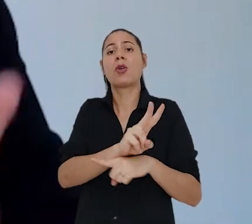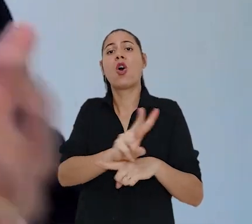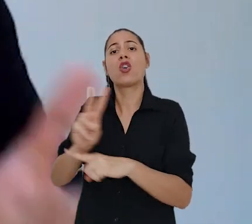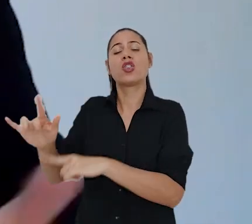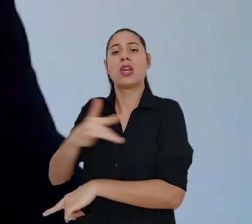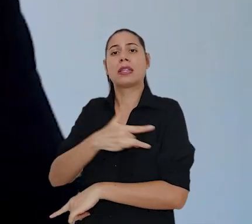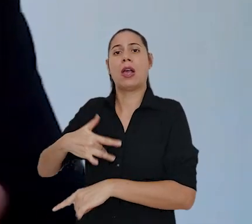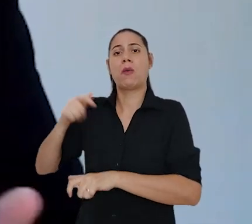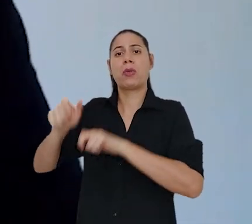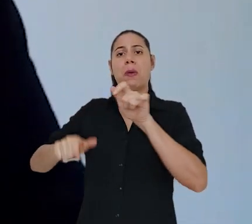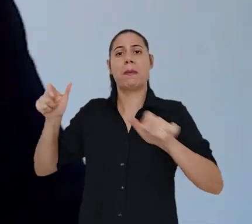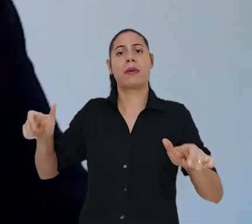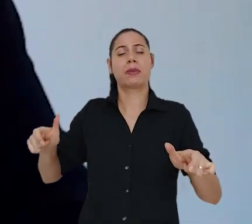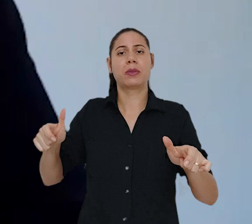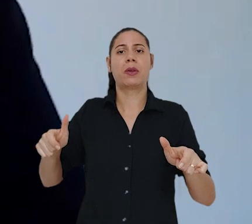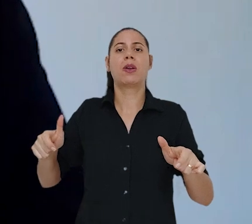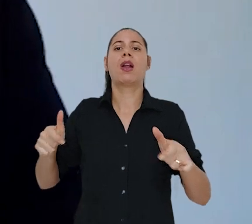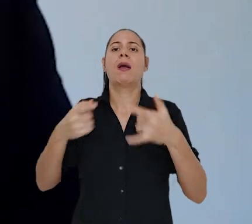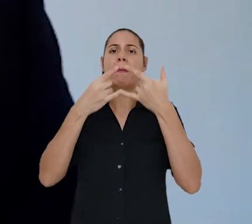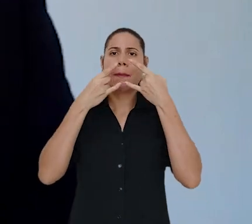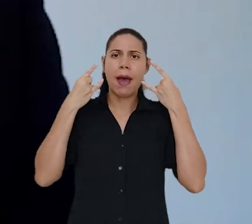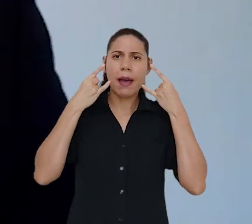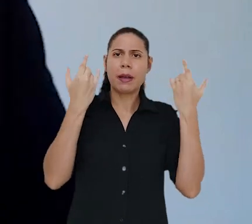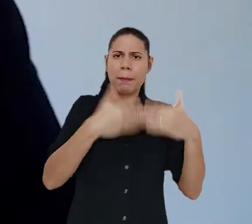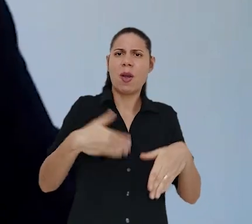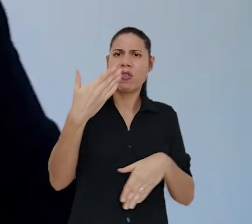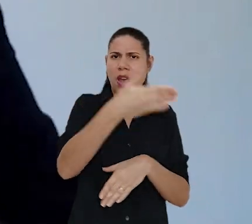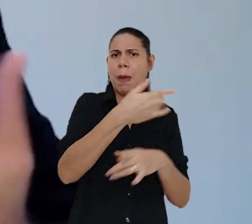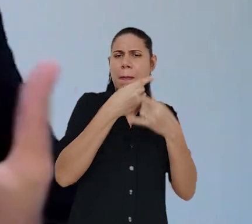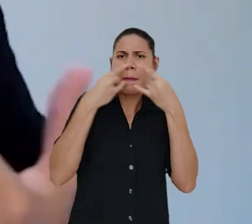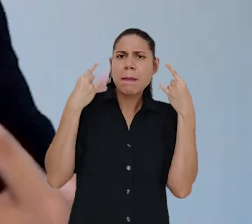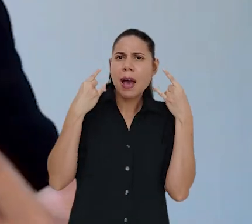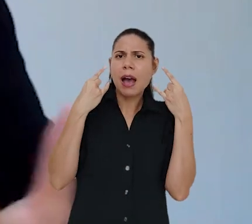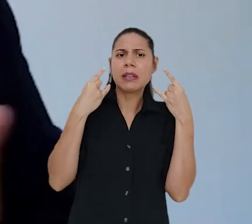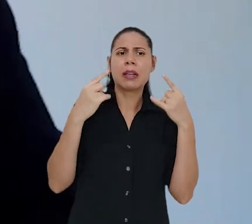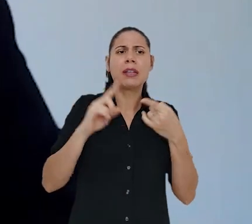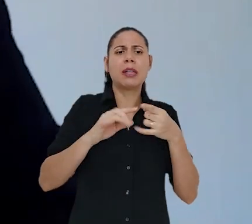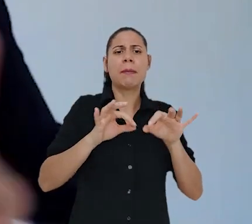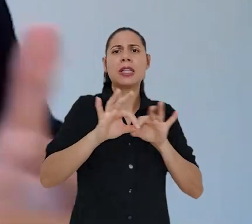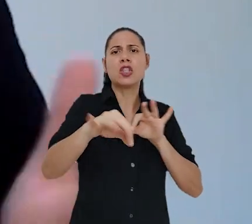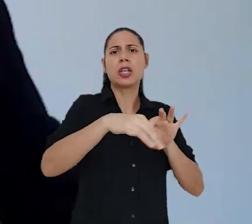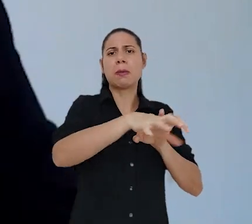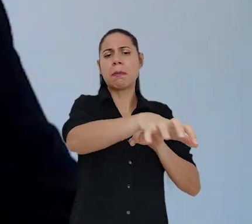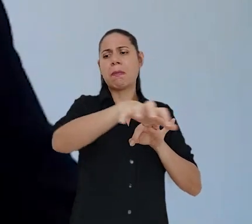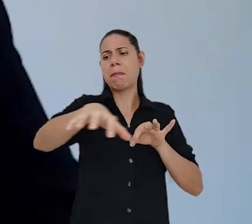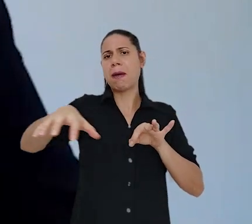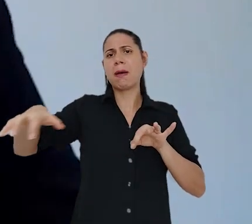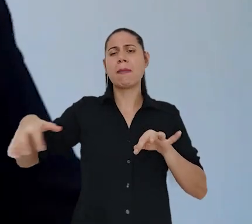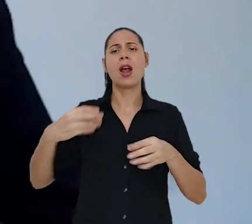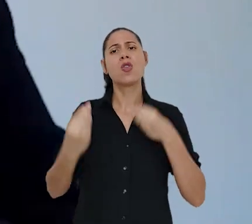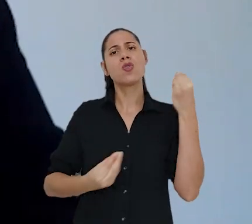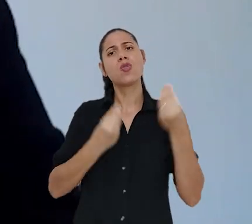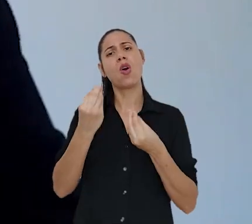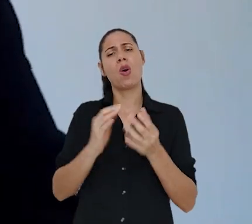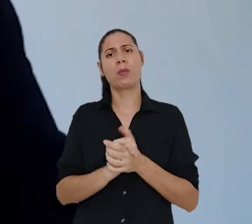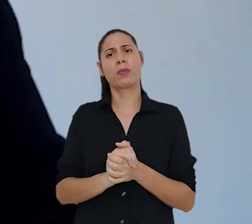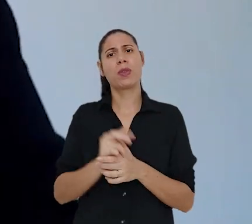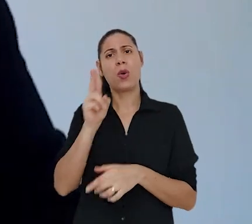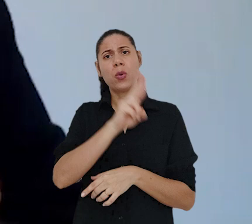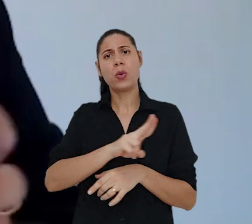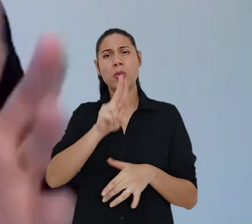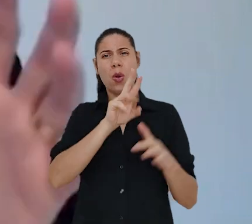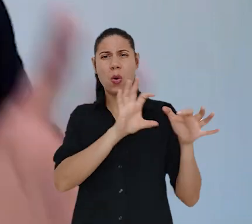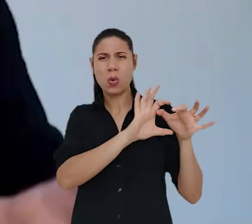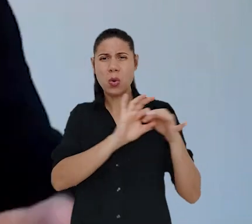da saúde dos candidatos, ou seja, os candidatos faziam provas com máscaras, existia um certo distanciamento ali coletivo. O próprio edital